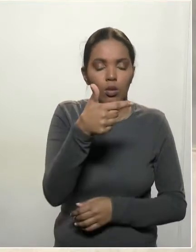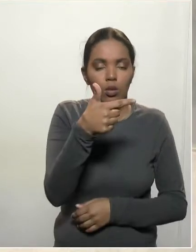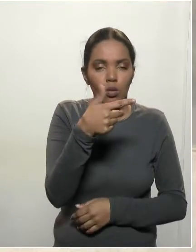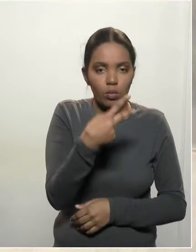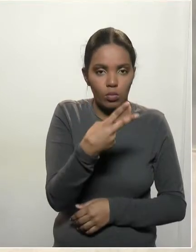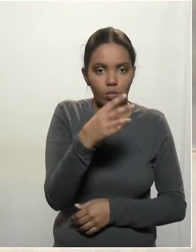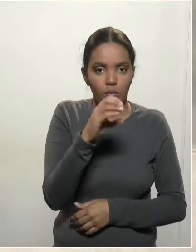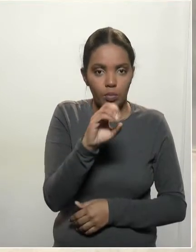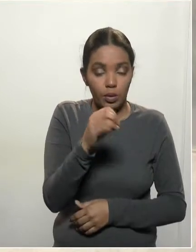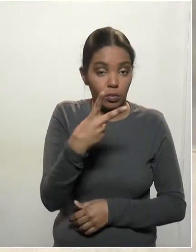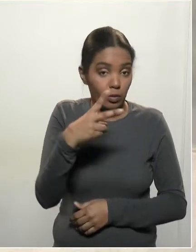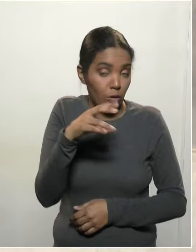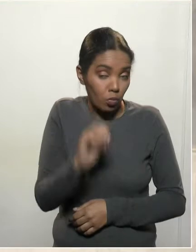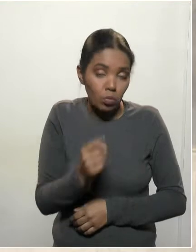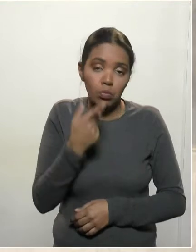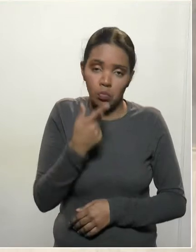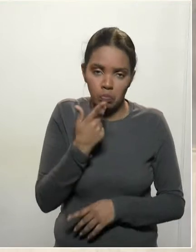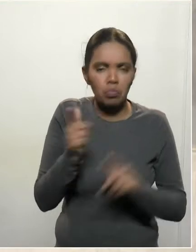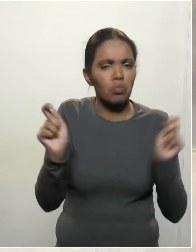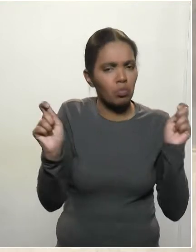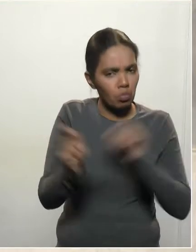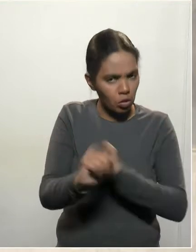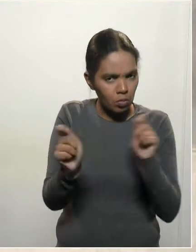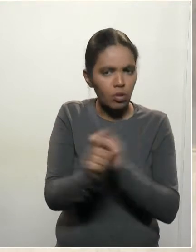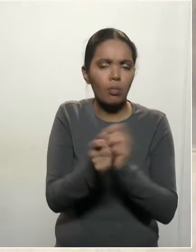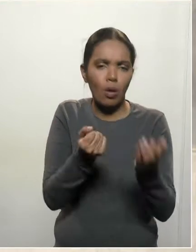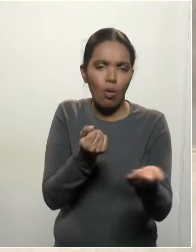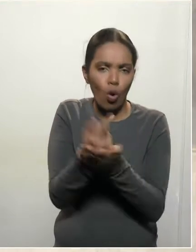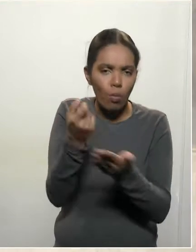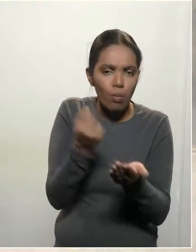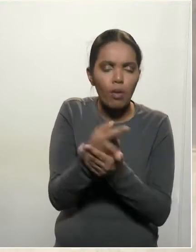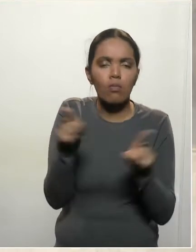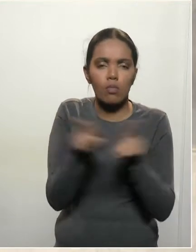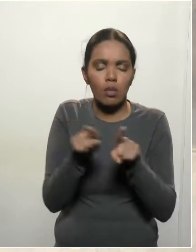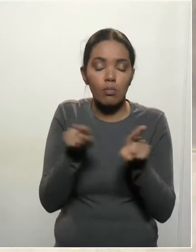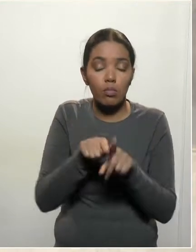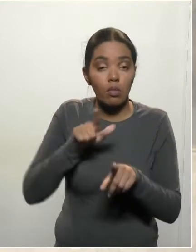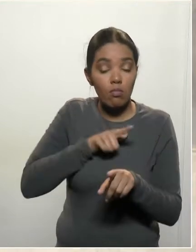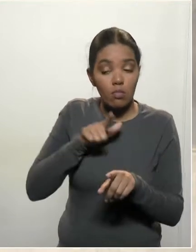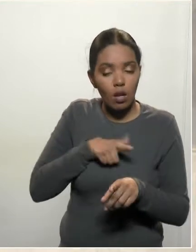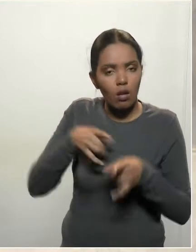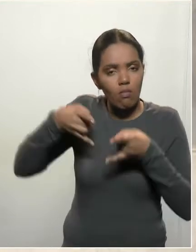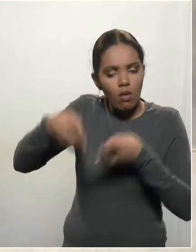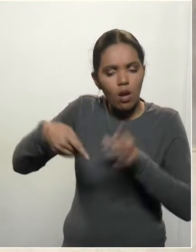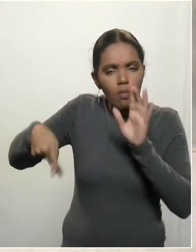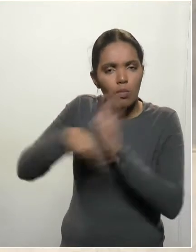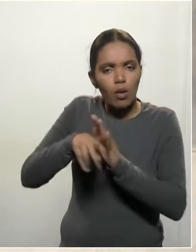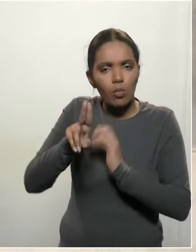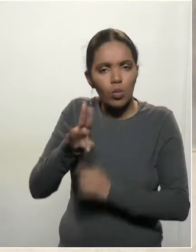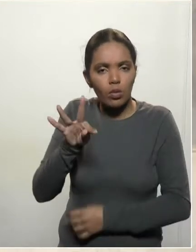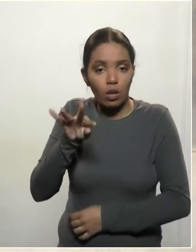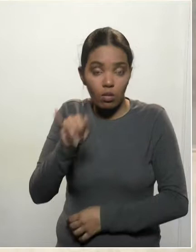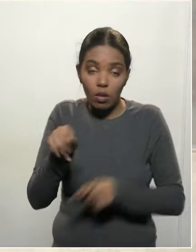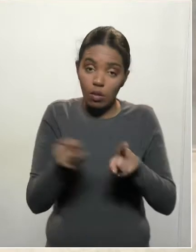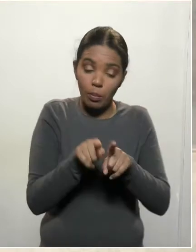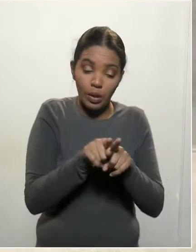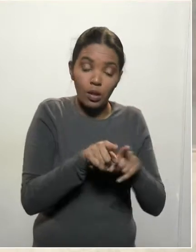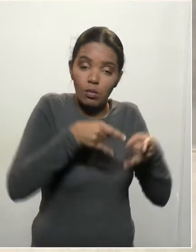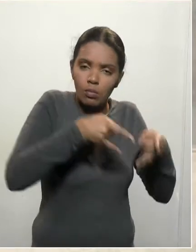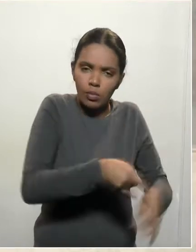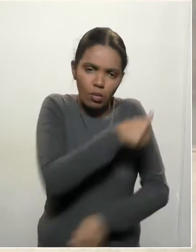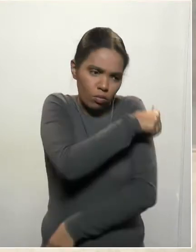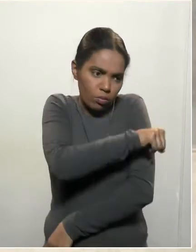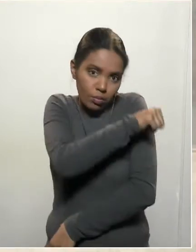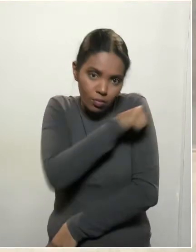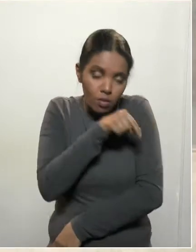340/2020 e que possibilita a contratualização com pagamento de diárias de leitos exclusivos de UTI e de enfermaria para apresentar o